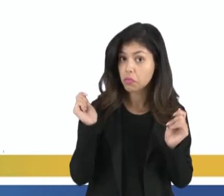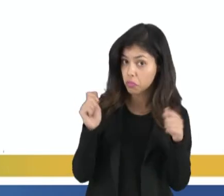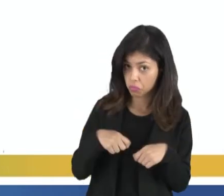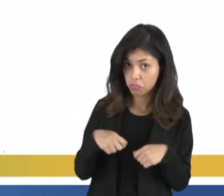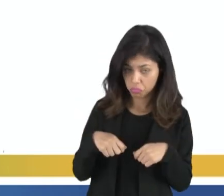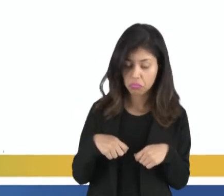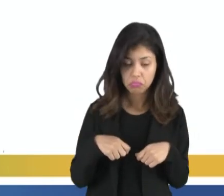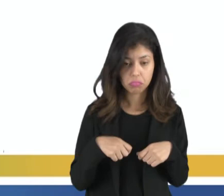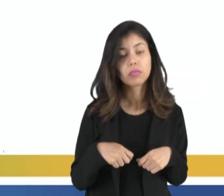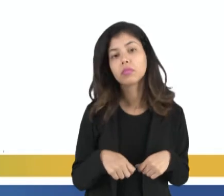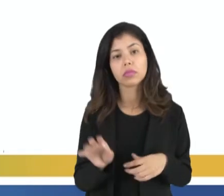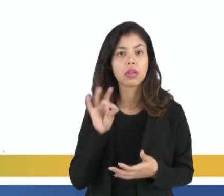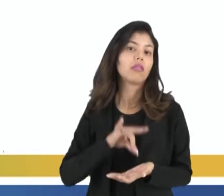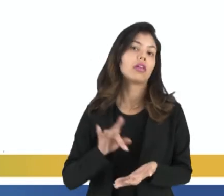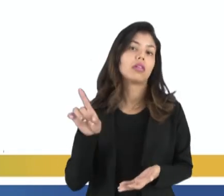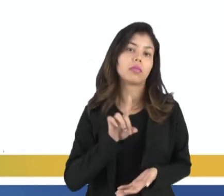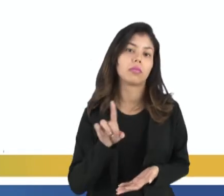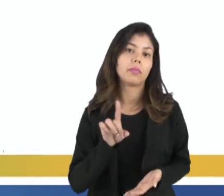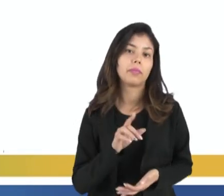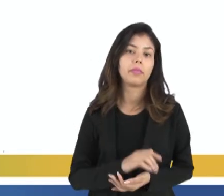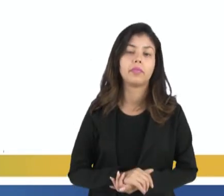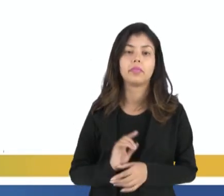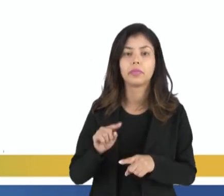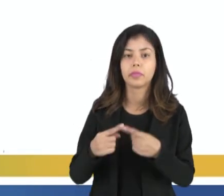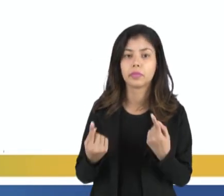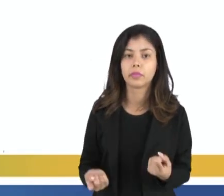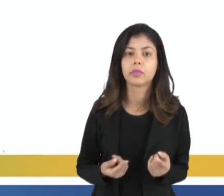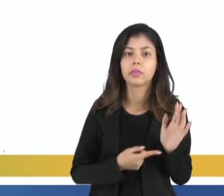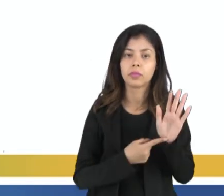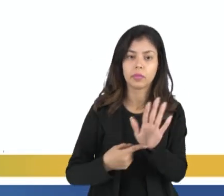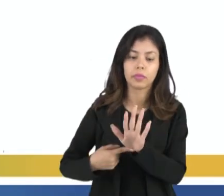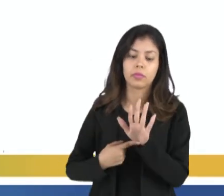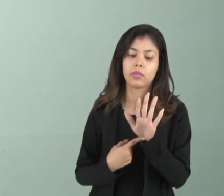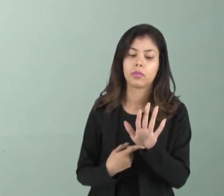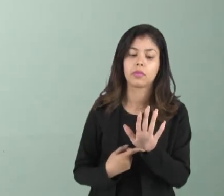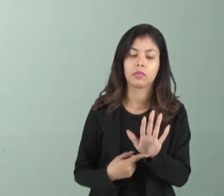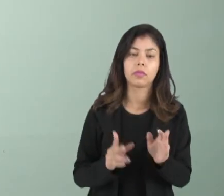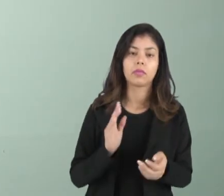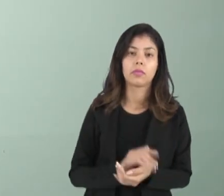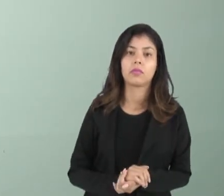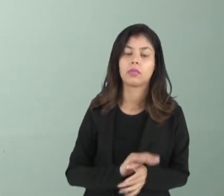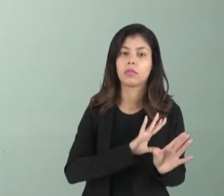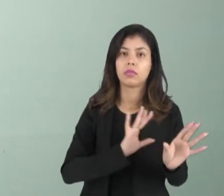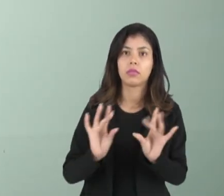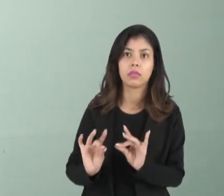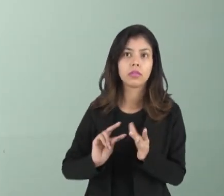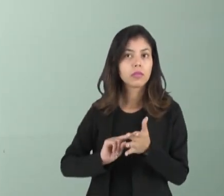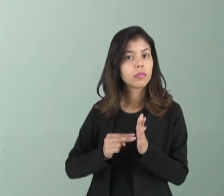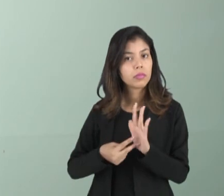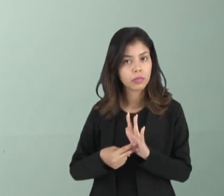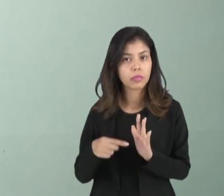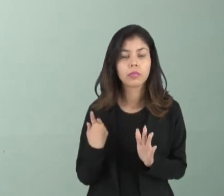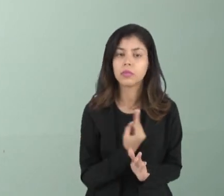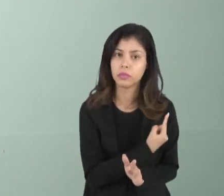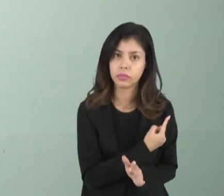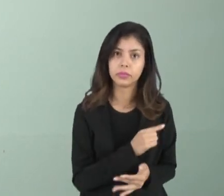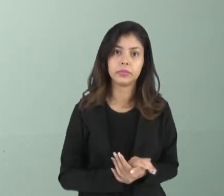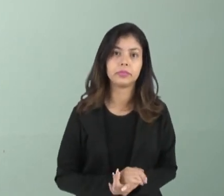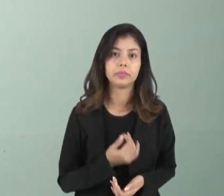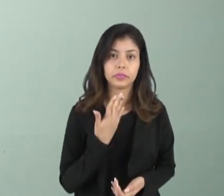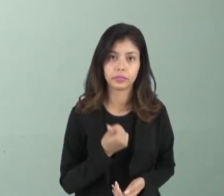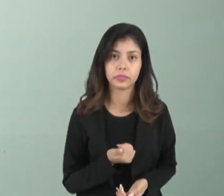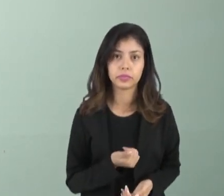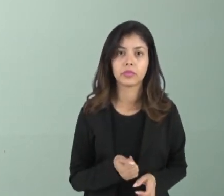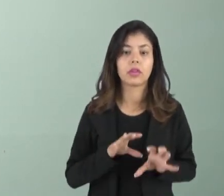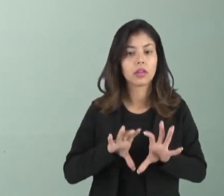possível, na realidade não, né? Mas ela representa, pode representar, trazer significados para a gente,